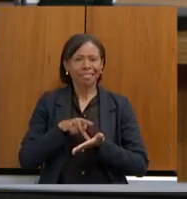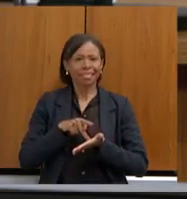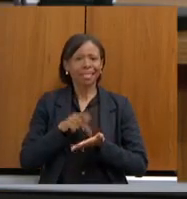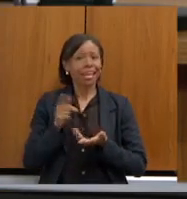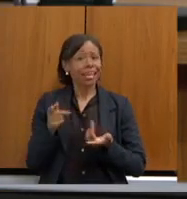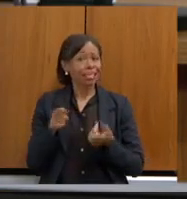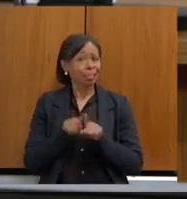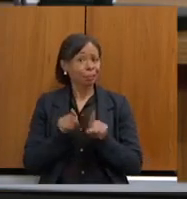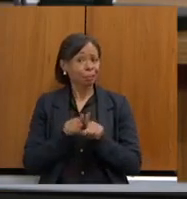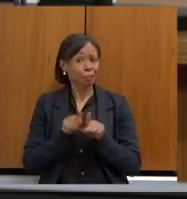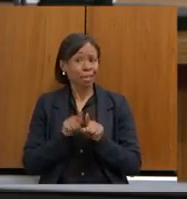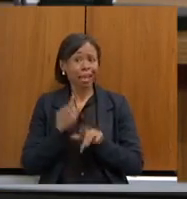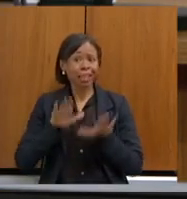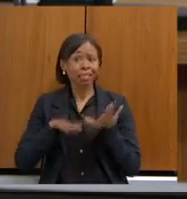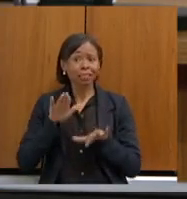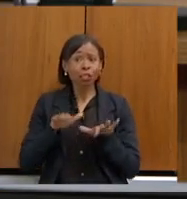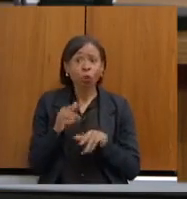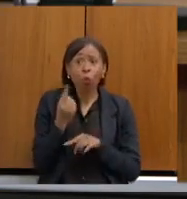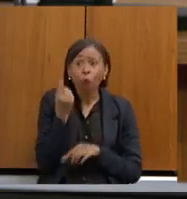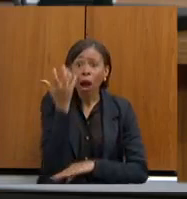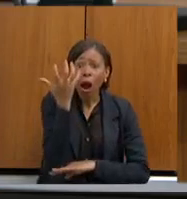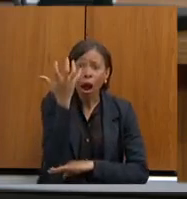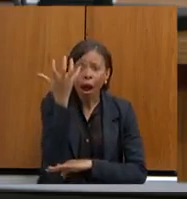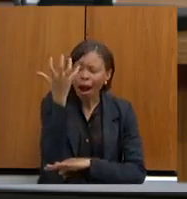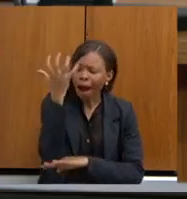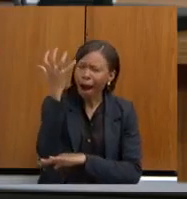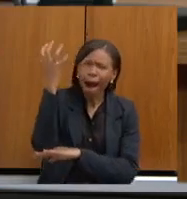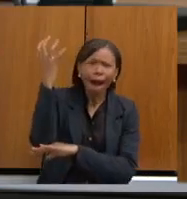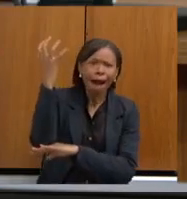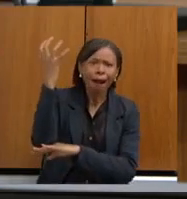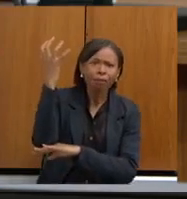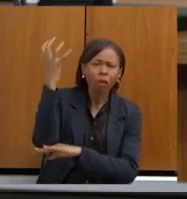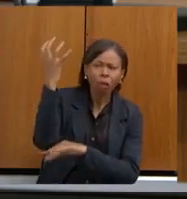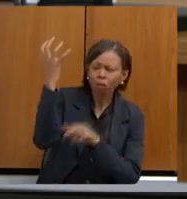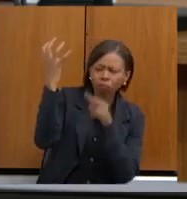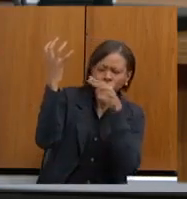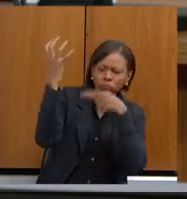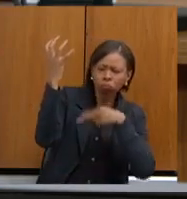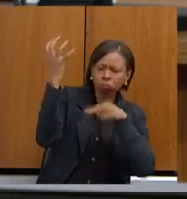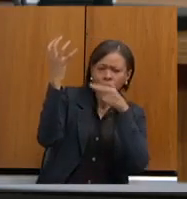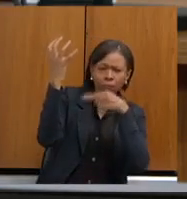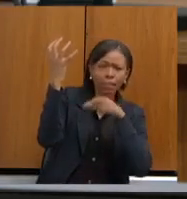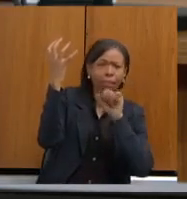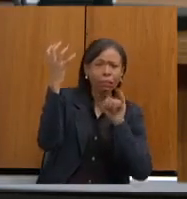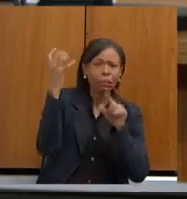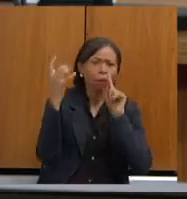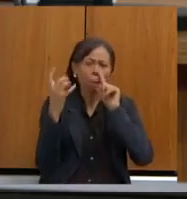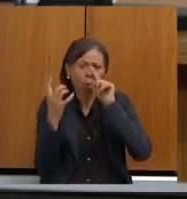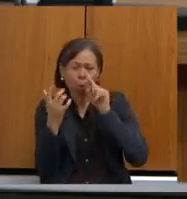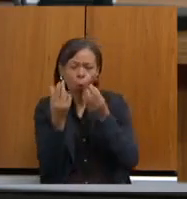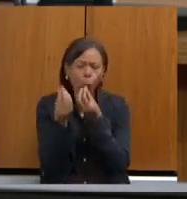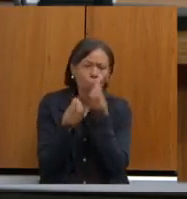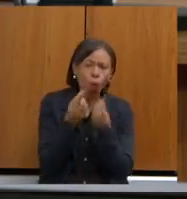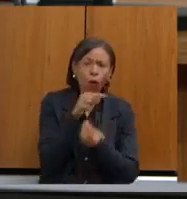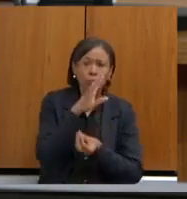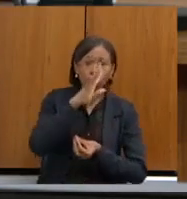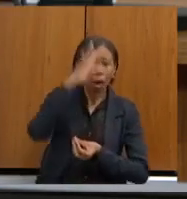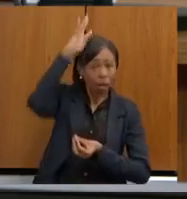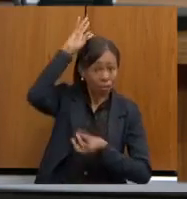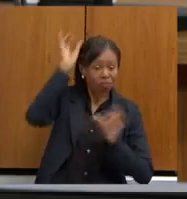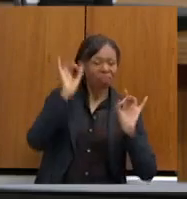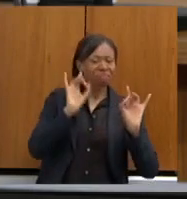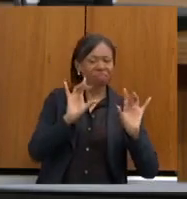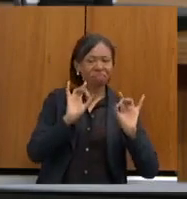da avaliação de uma árvore não é o perigo os bombeiros a chegada deles é algo assim especial